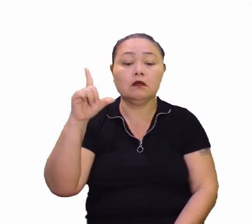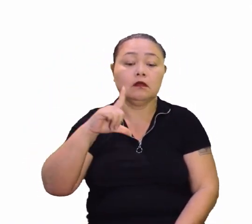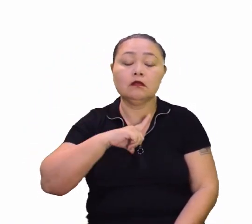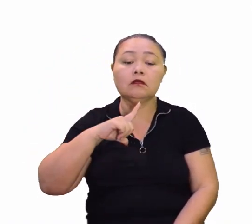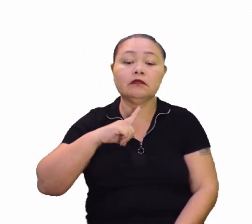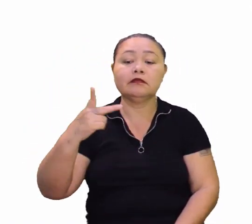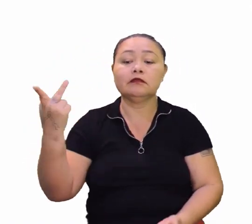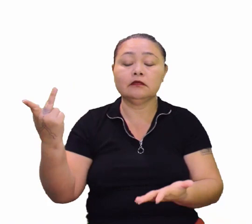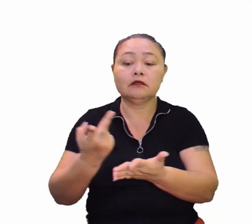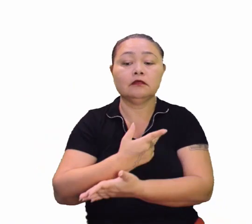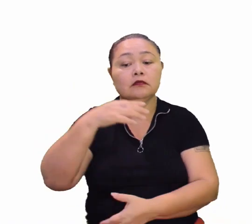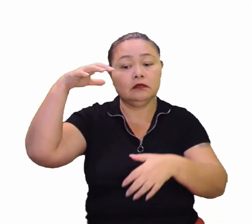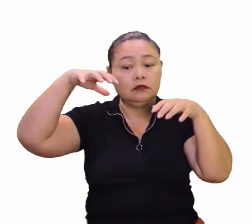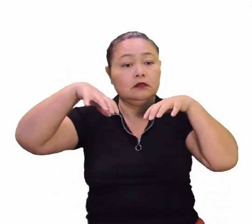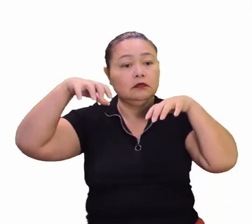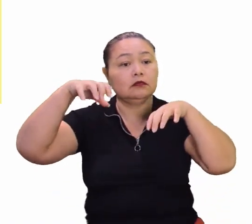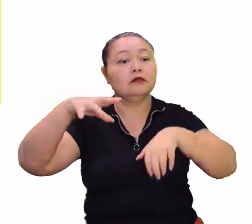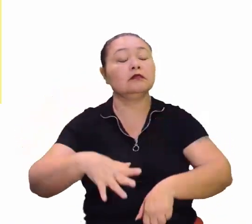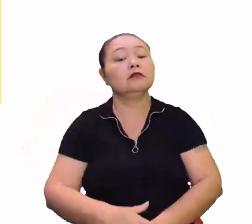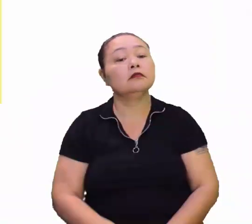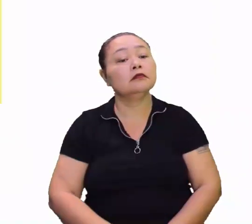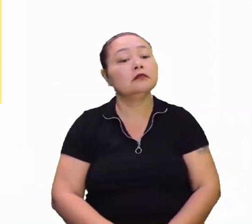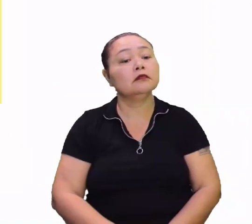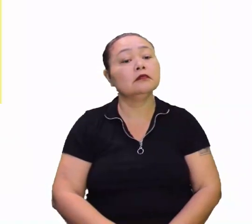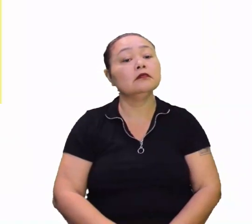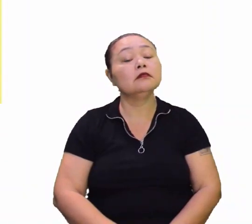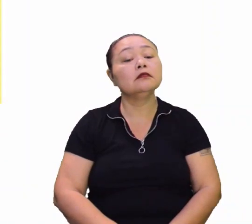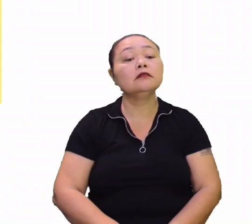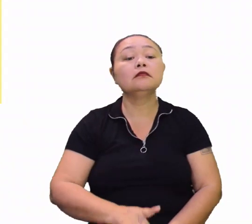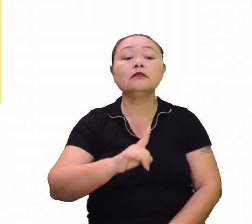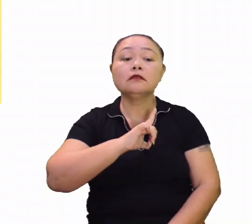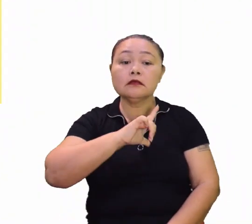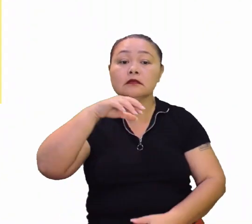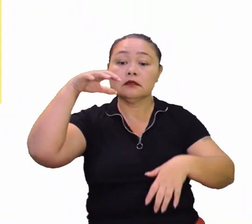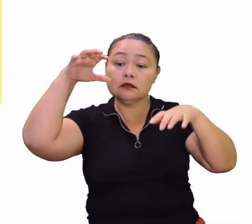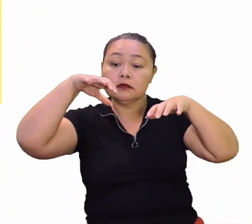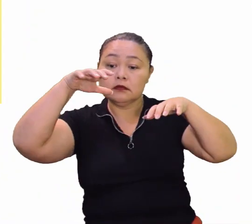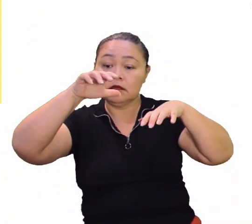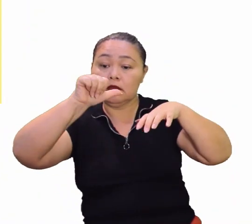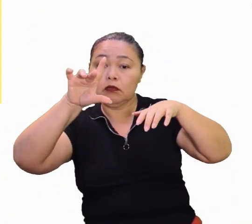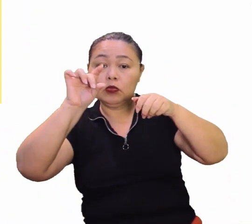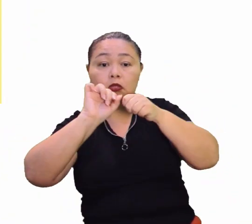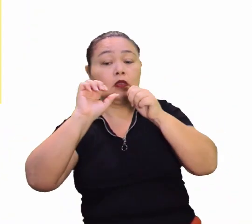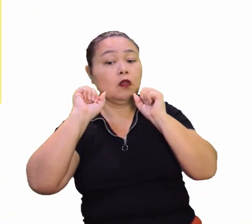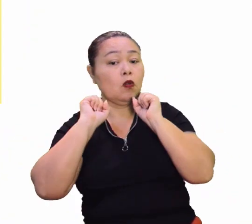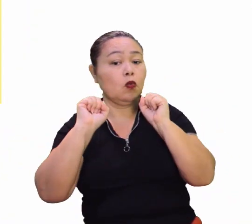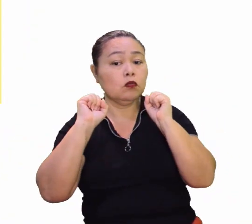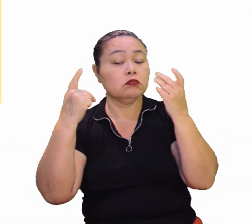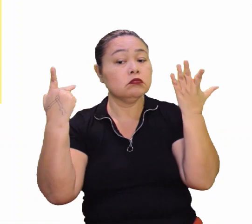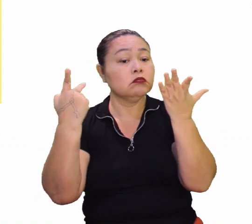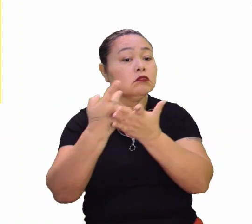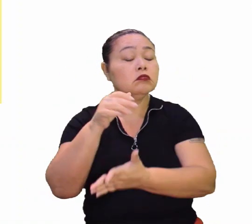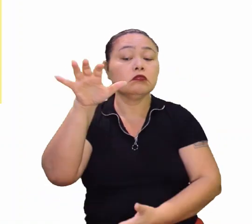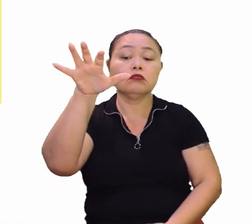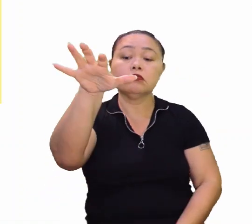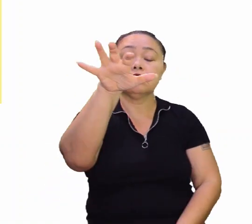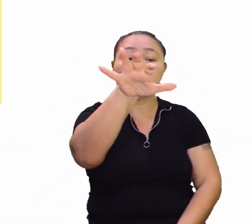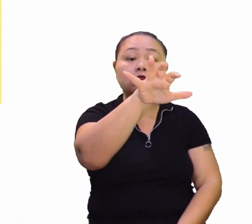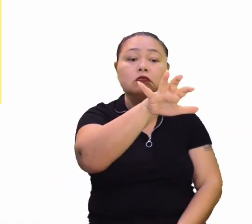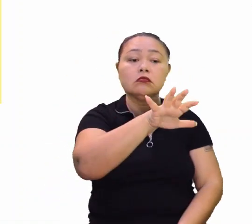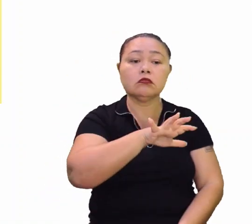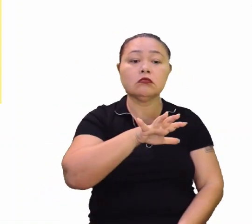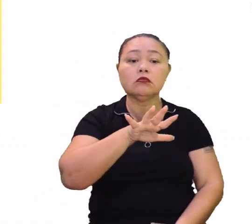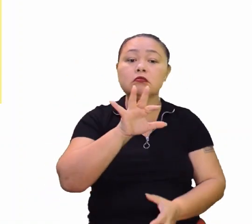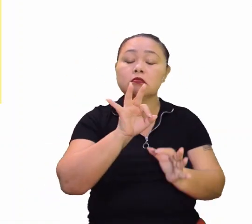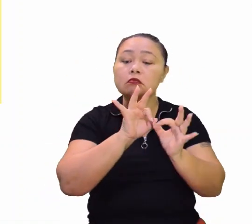onde ela ocorre. Exatamente. As precipitações ácidas podem ocorrer